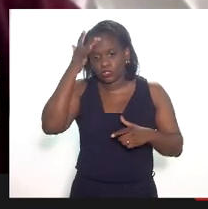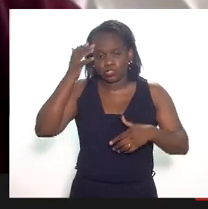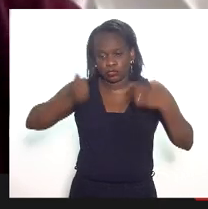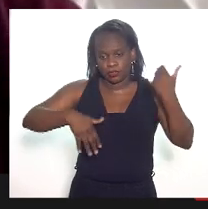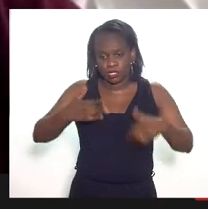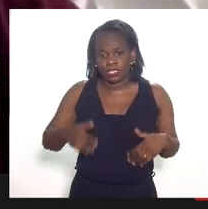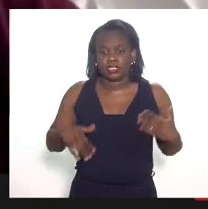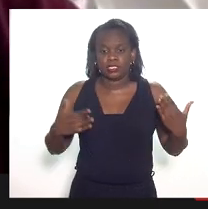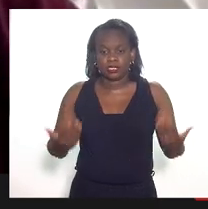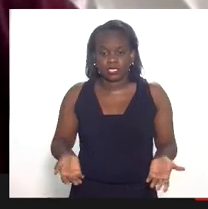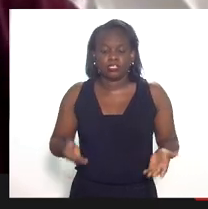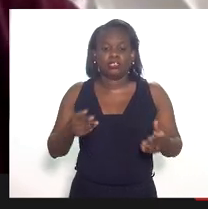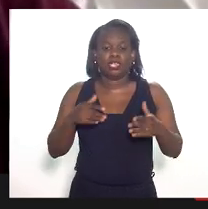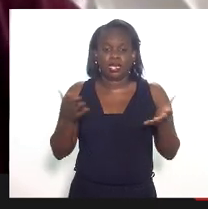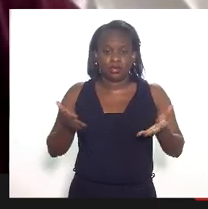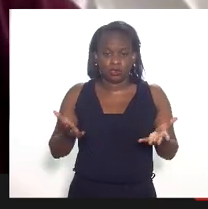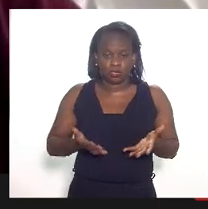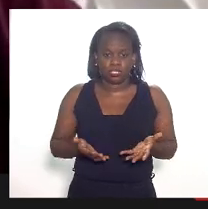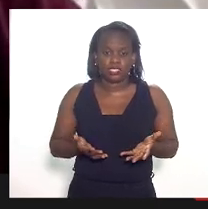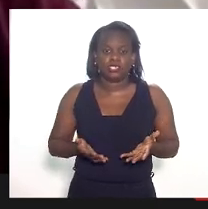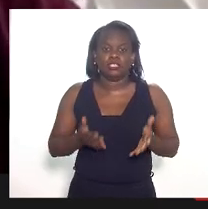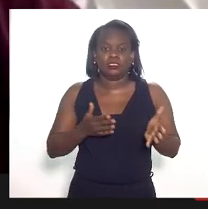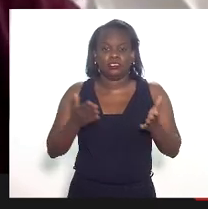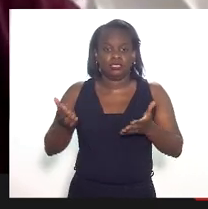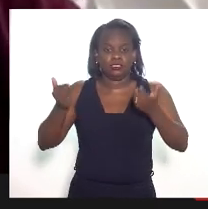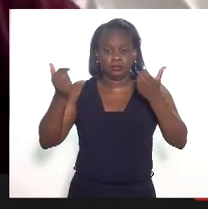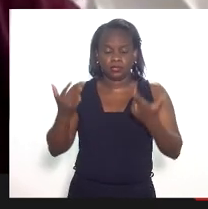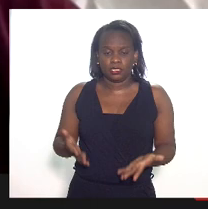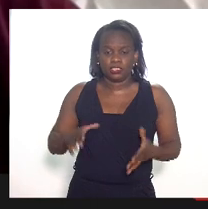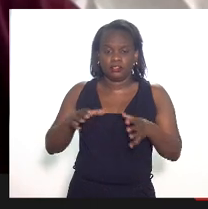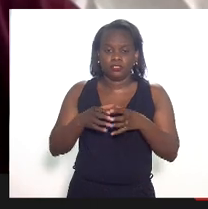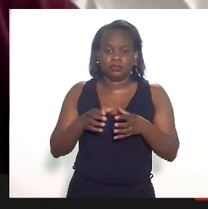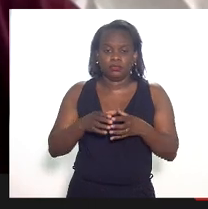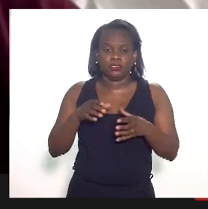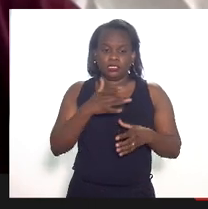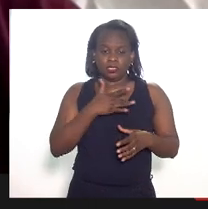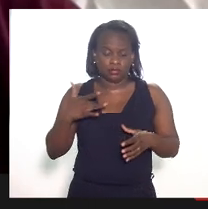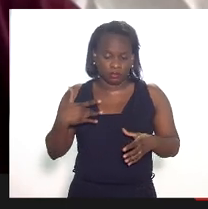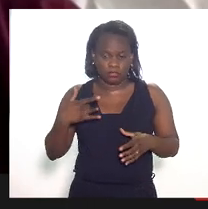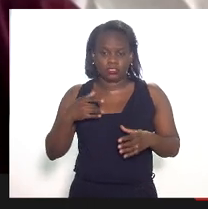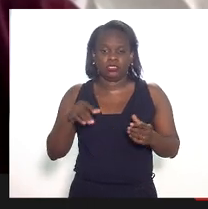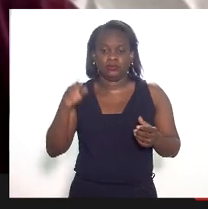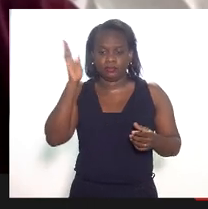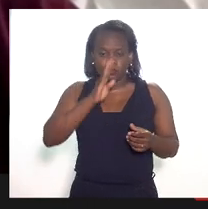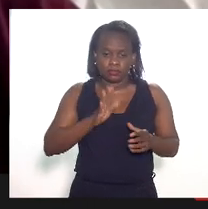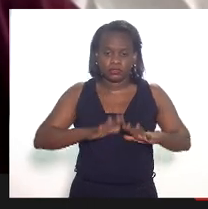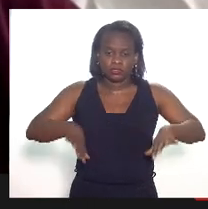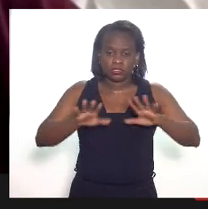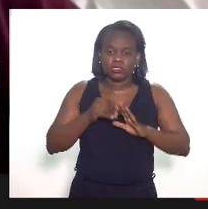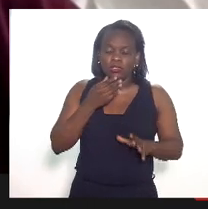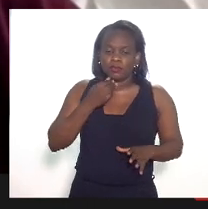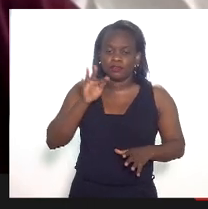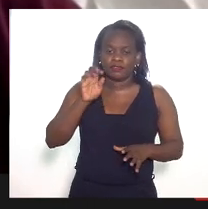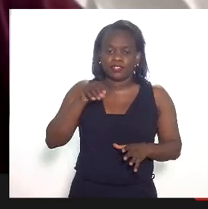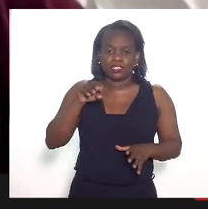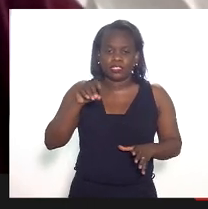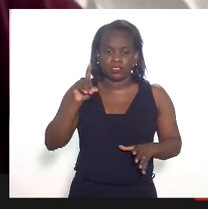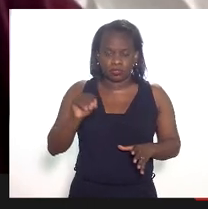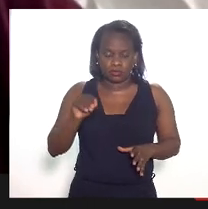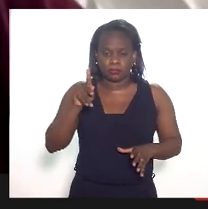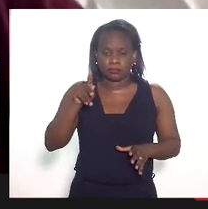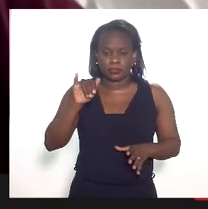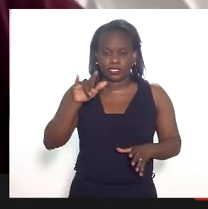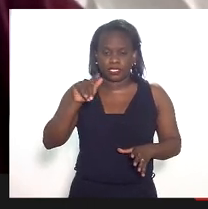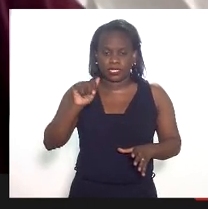pessoas. Então, nesse bloco, passo a palavra ao Conselho Nacional de Saúde, na figura do Dr. Fernando Pigato,